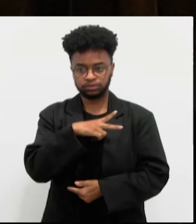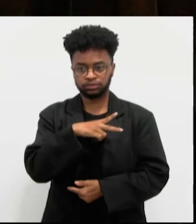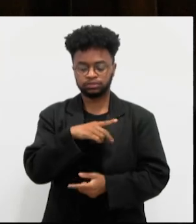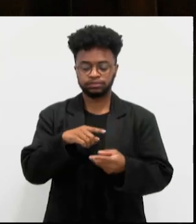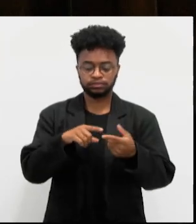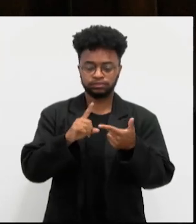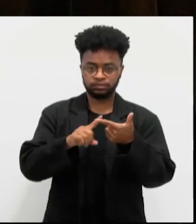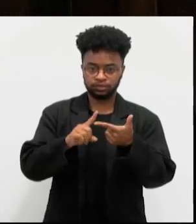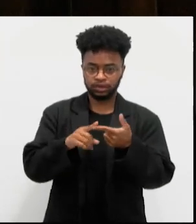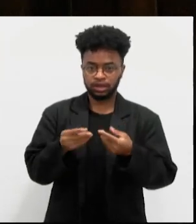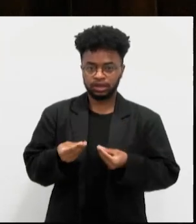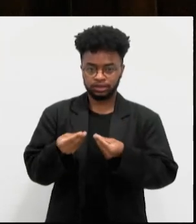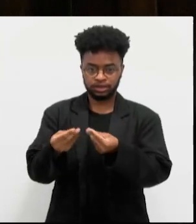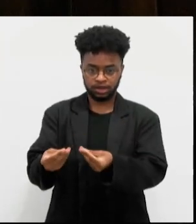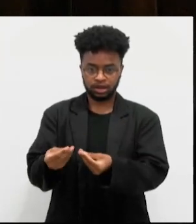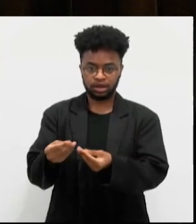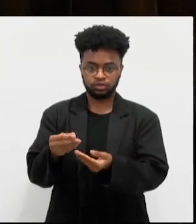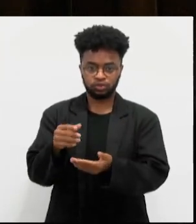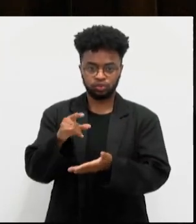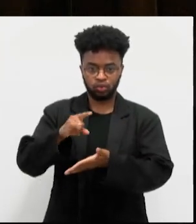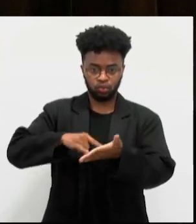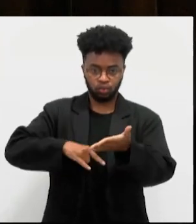certificado de reservista.